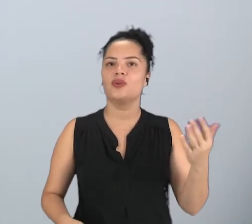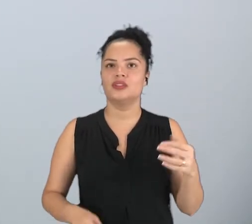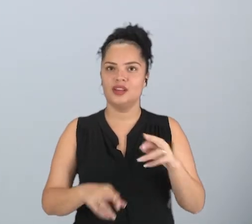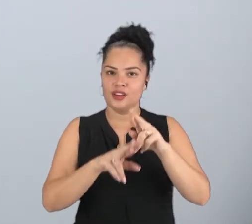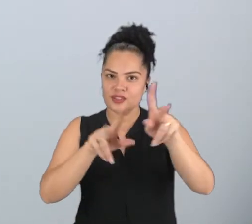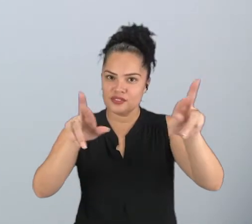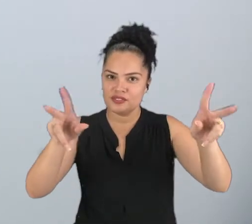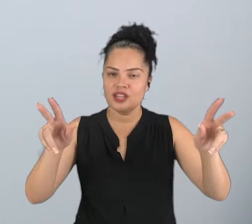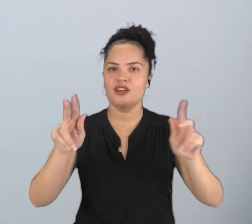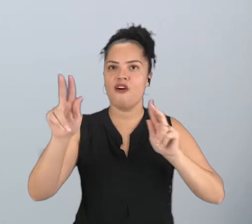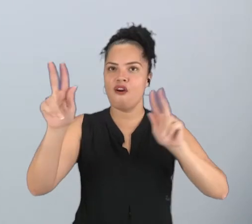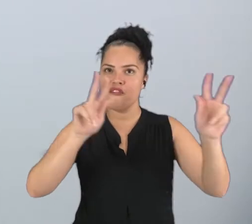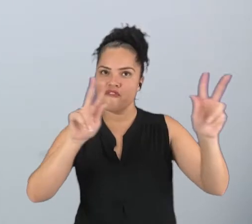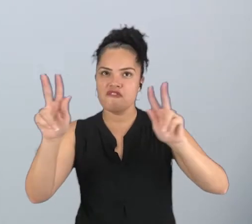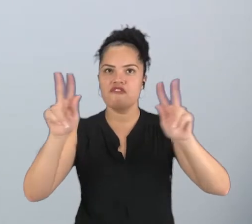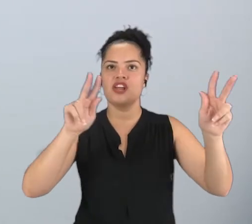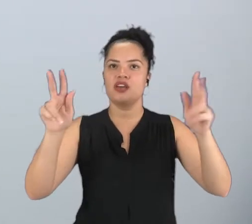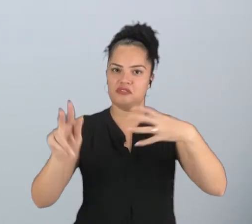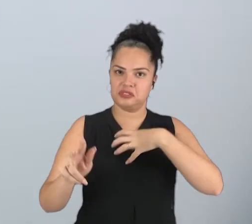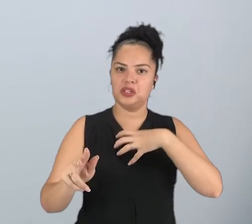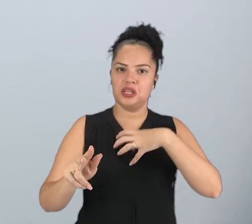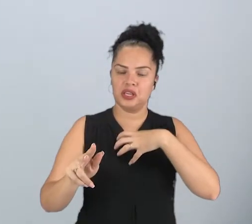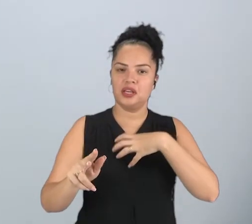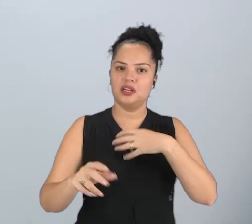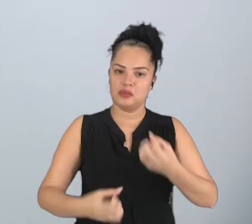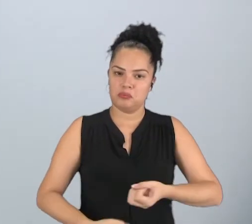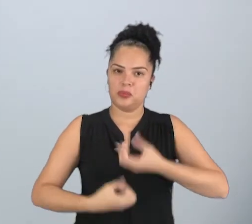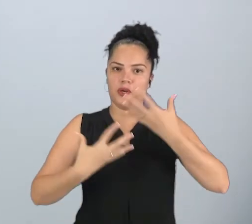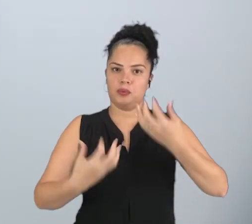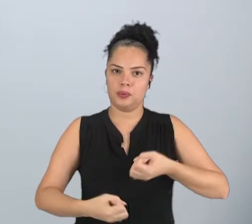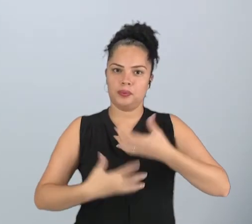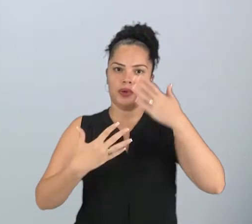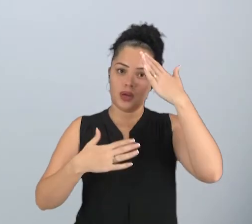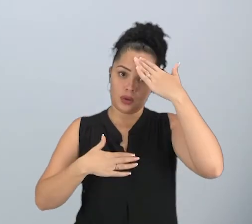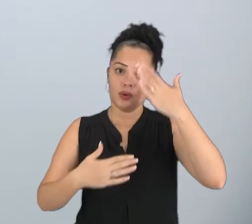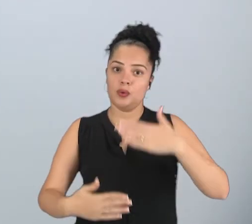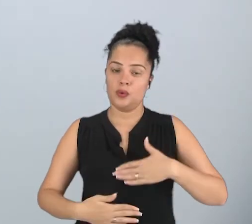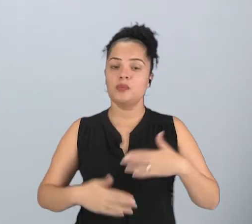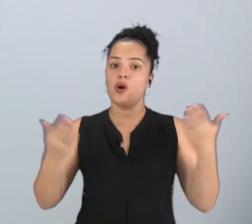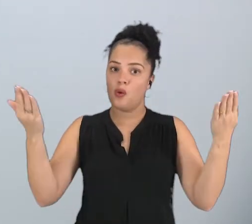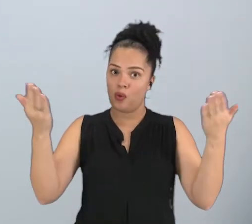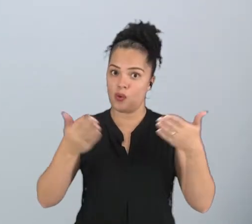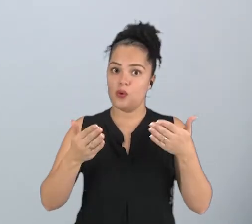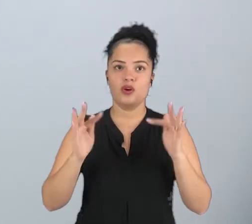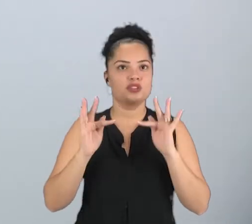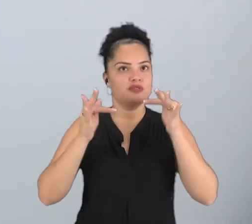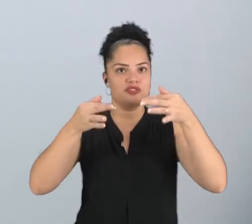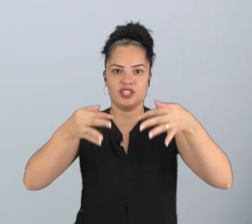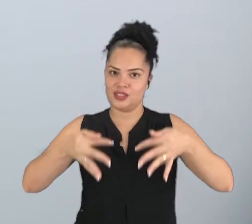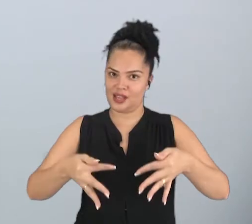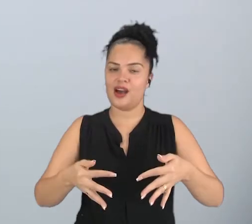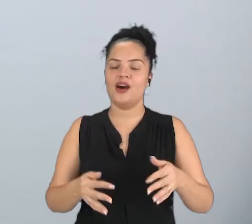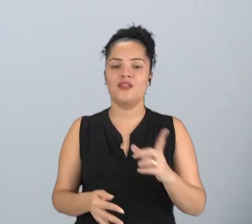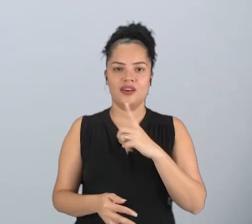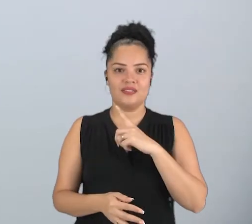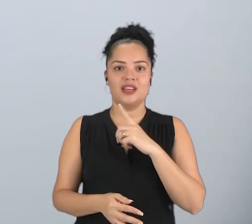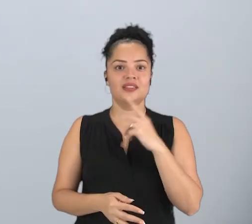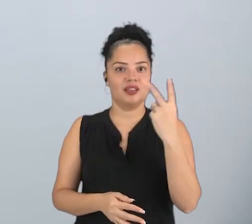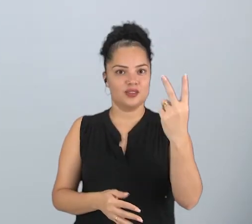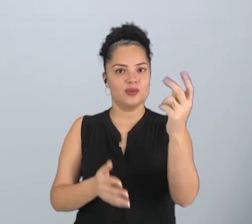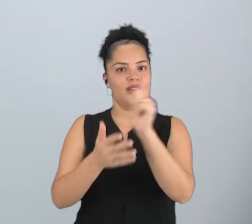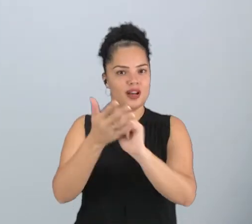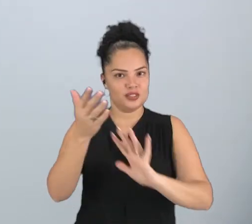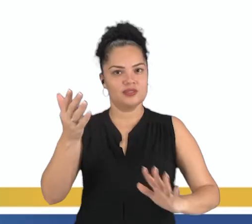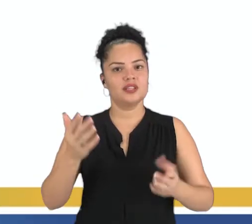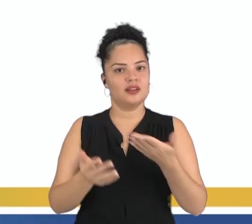uma coreografia, toda uma história a ser contada que é bem interessante. Por hoje nós vamos ficar aqui, nós vamos deixar apenas duas